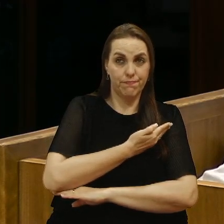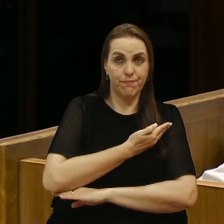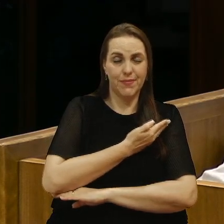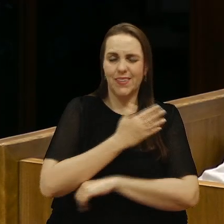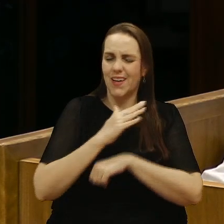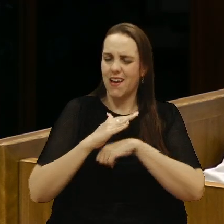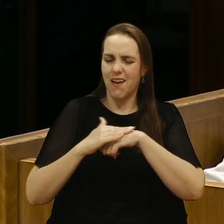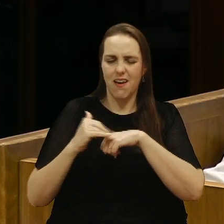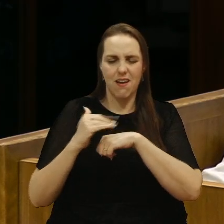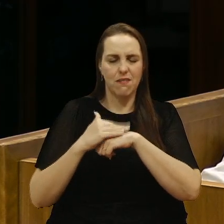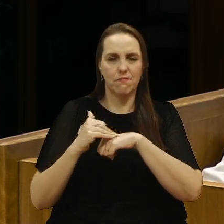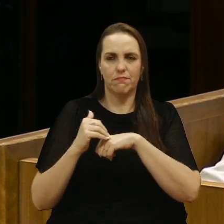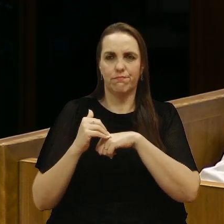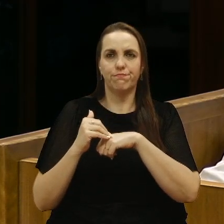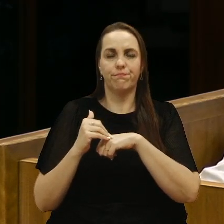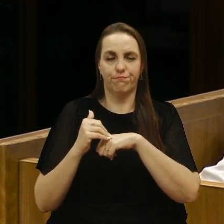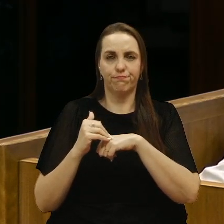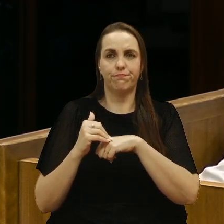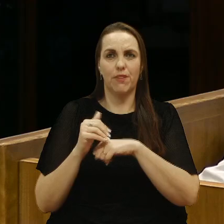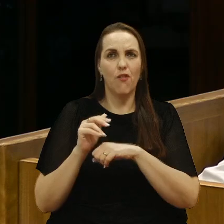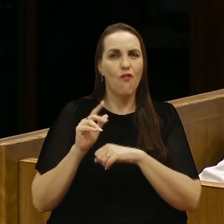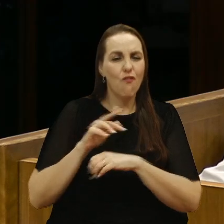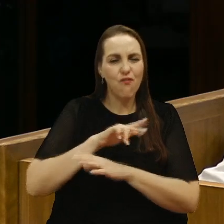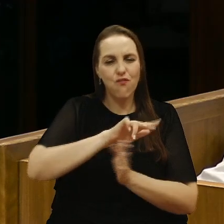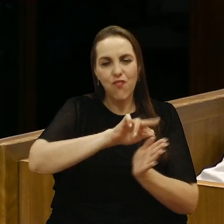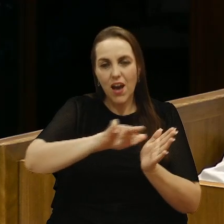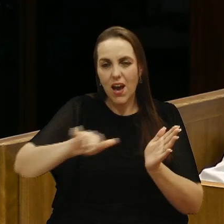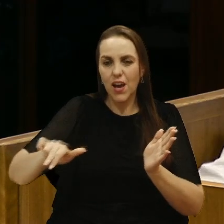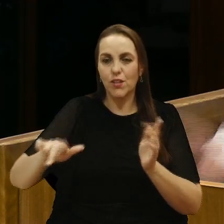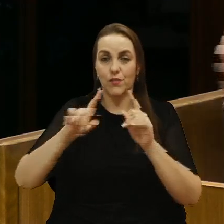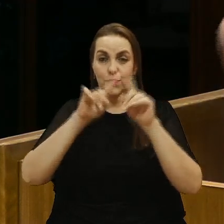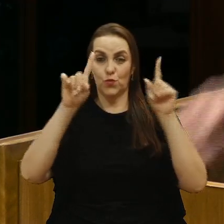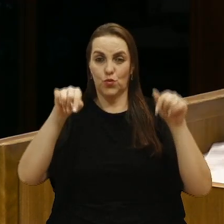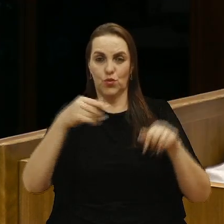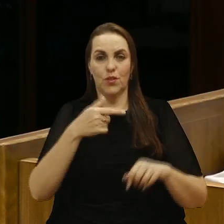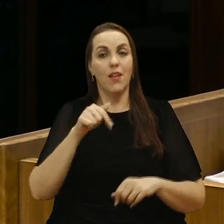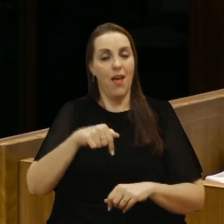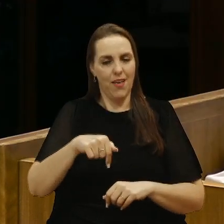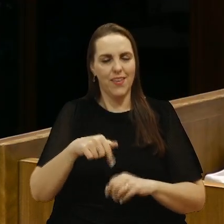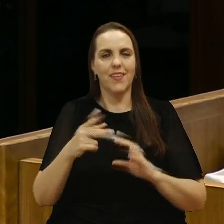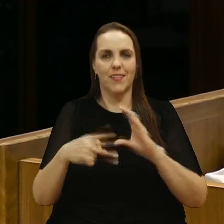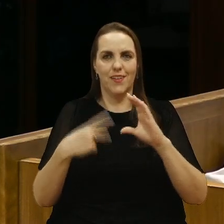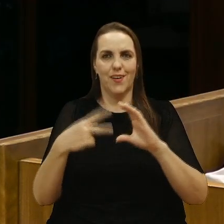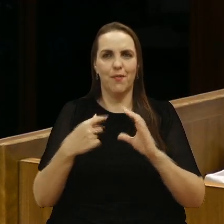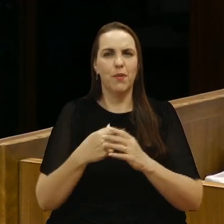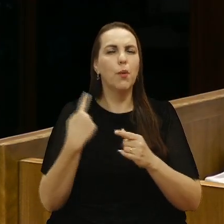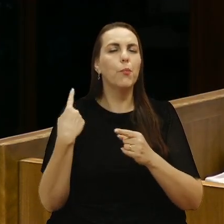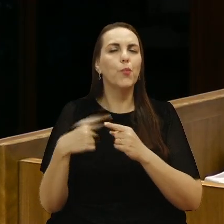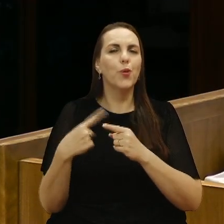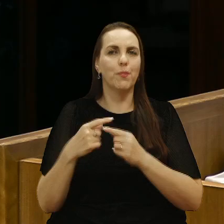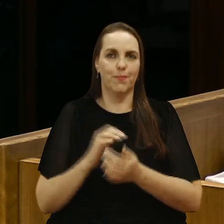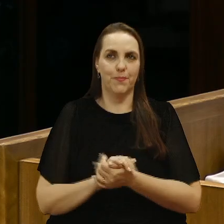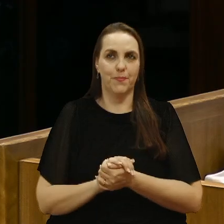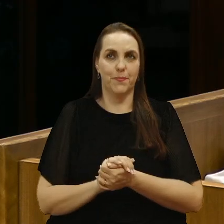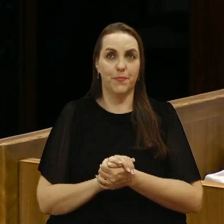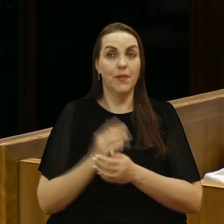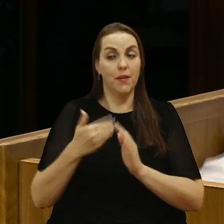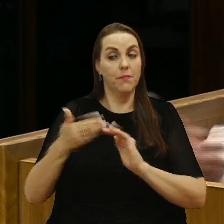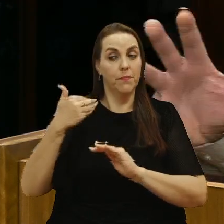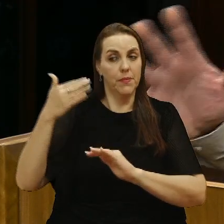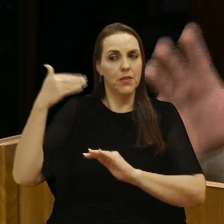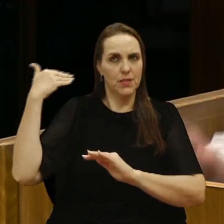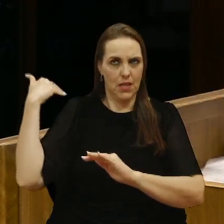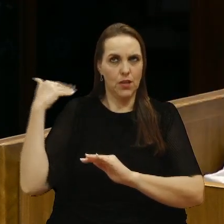carinho muito grande por vários servidores dessa casa, e vou dizer o porquê. Porque aquela vez que